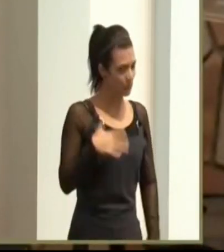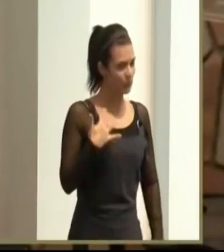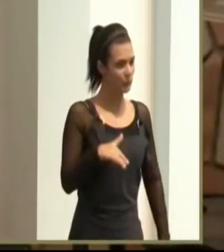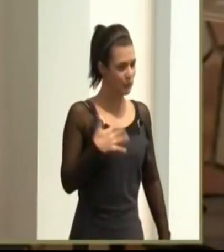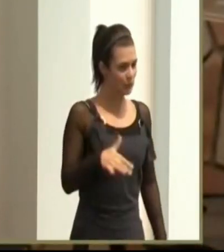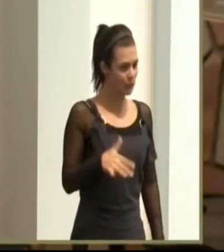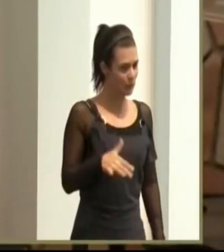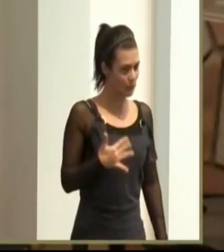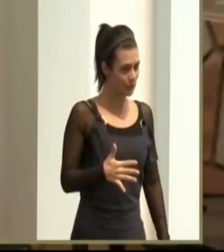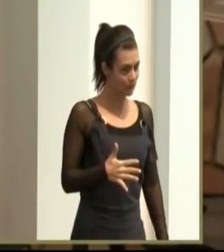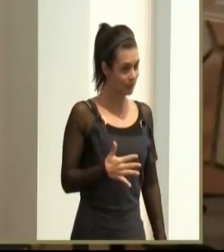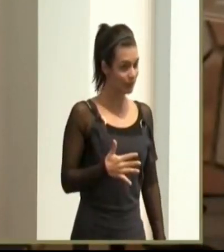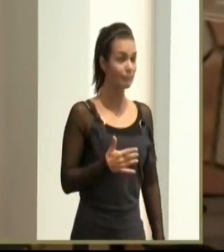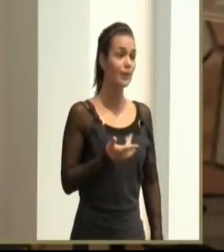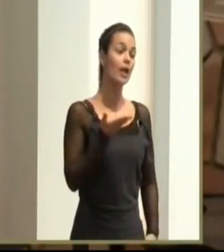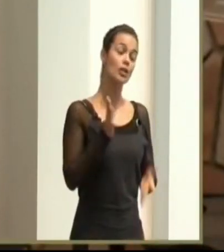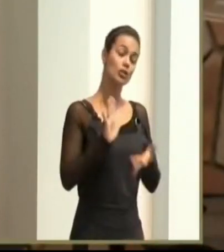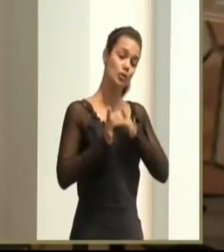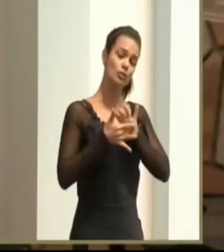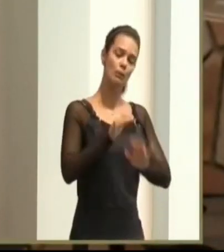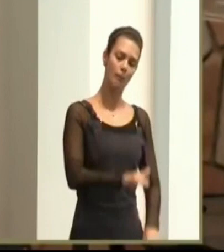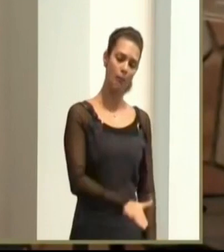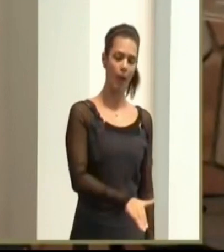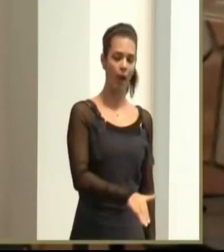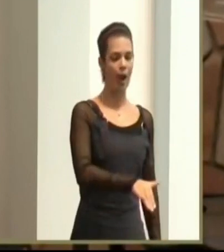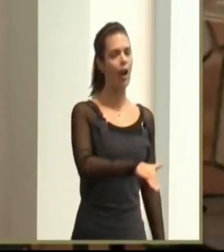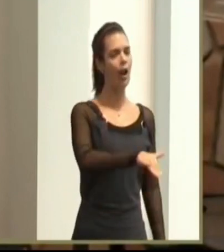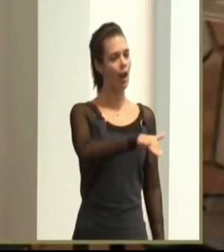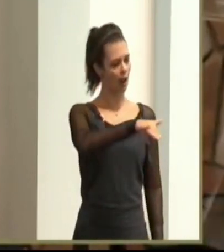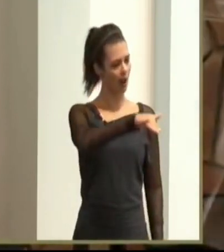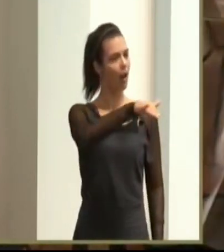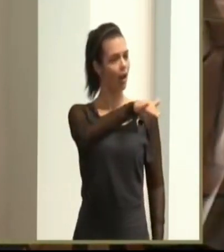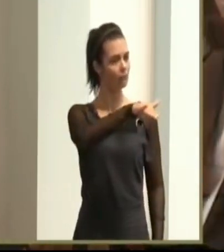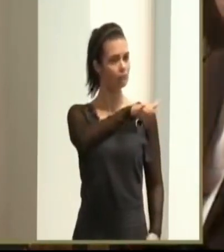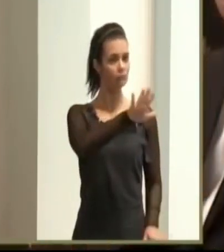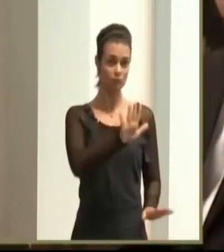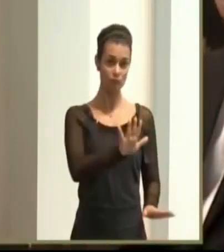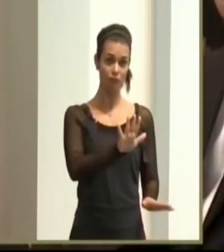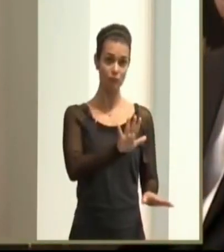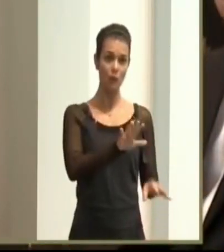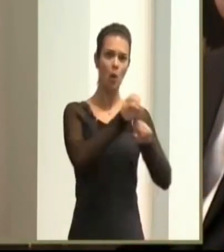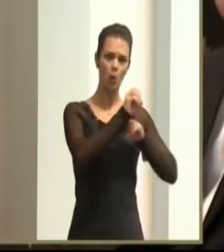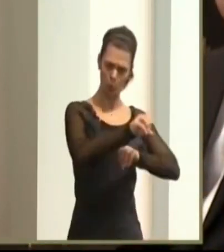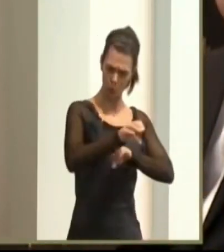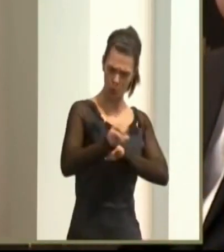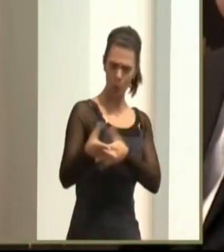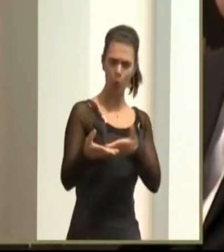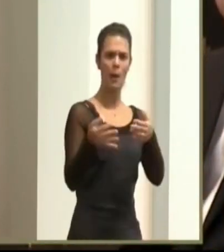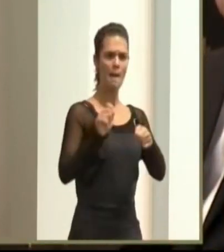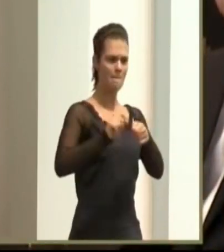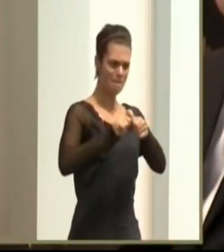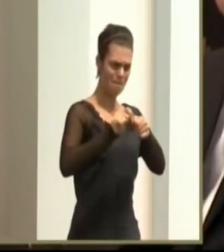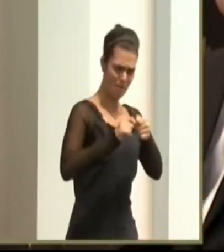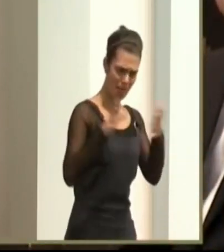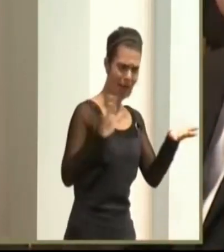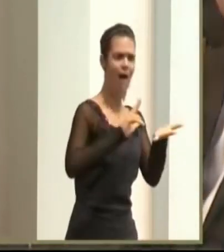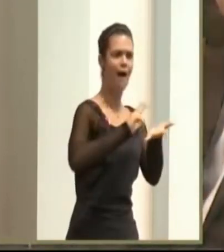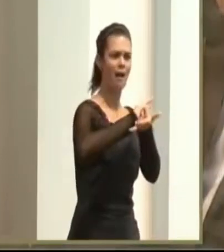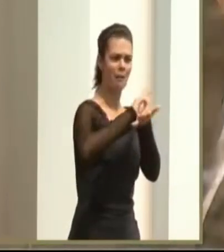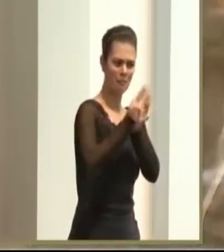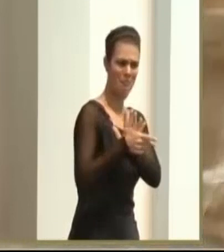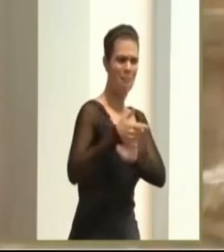apenas realizou milagres, não apenas alegrou a sua terra, não apenas realizou